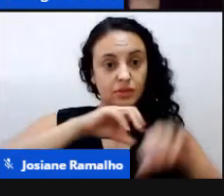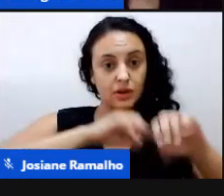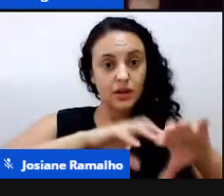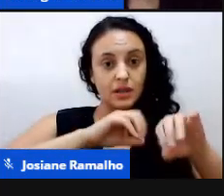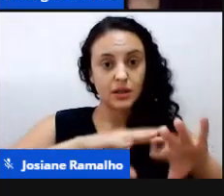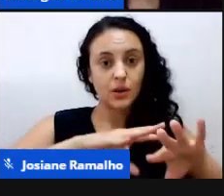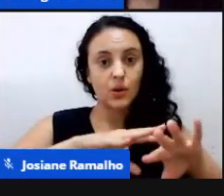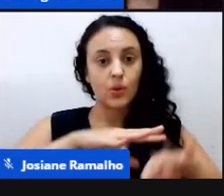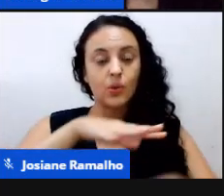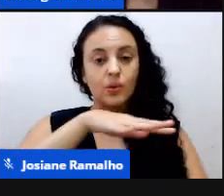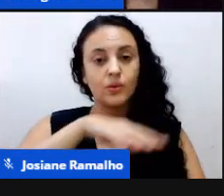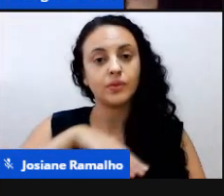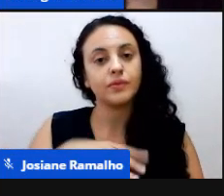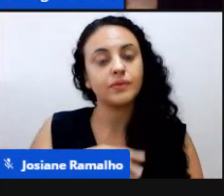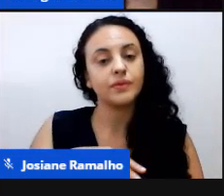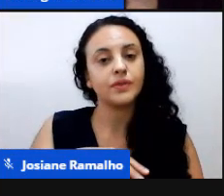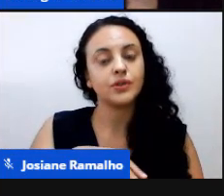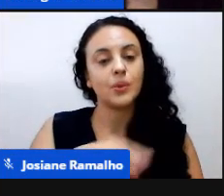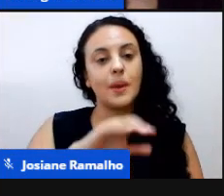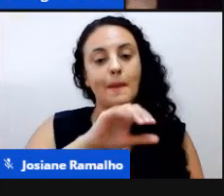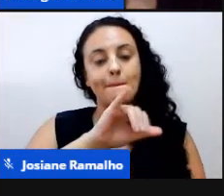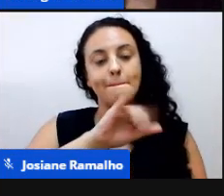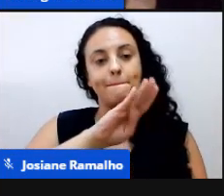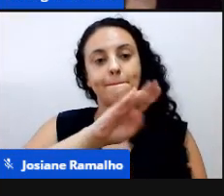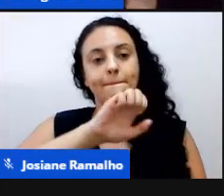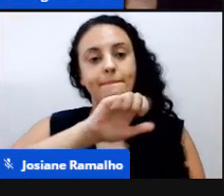Correia. Pode passar, por favor.